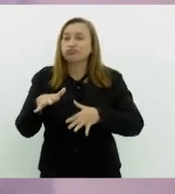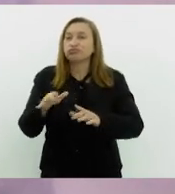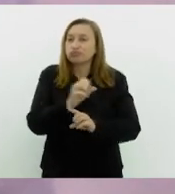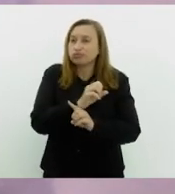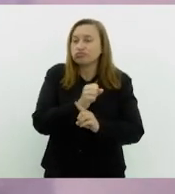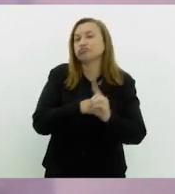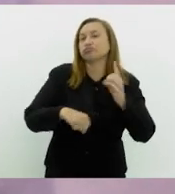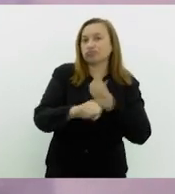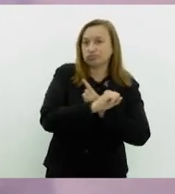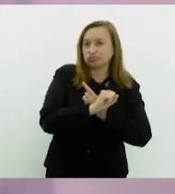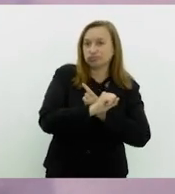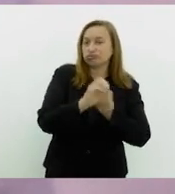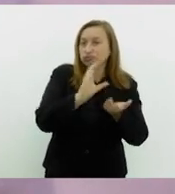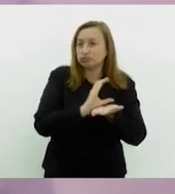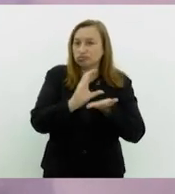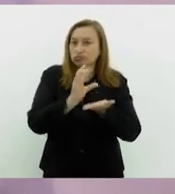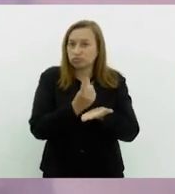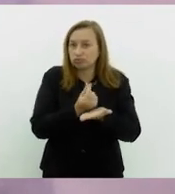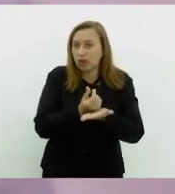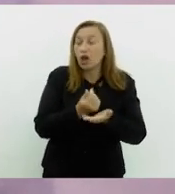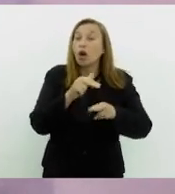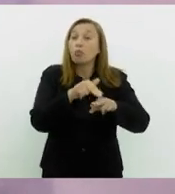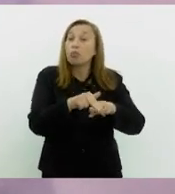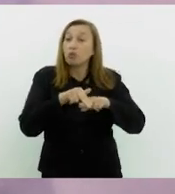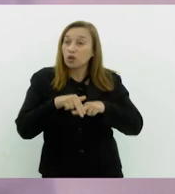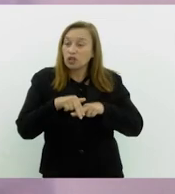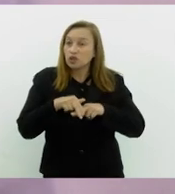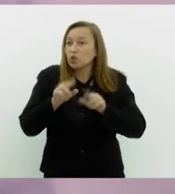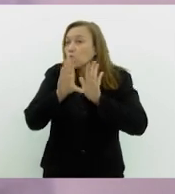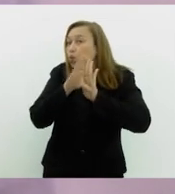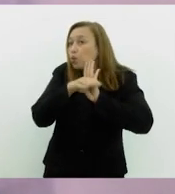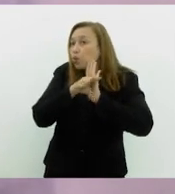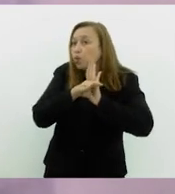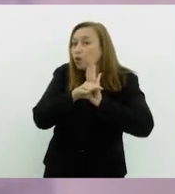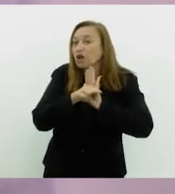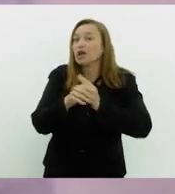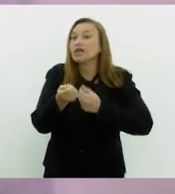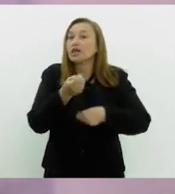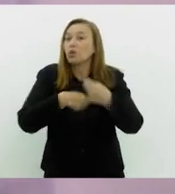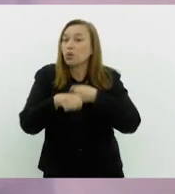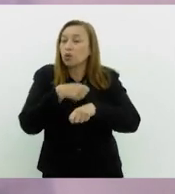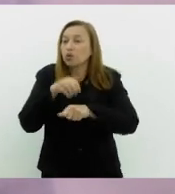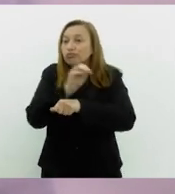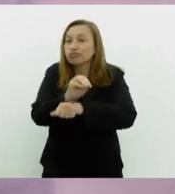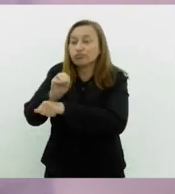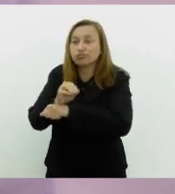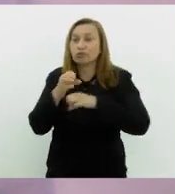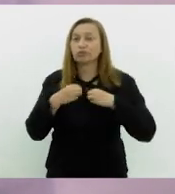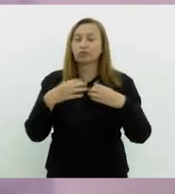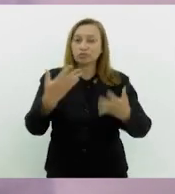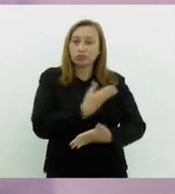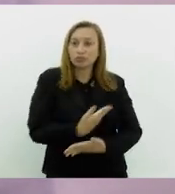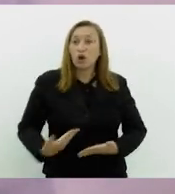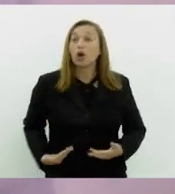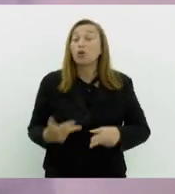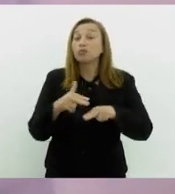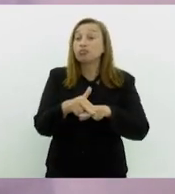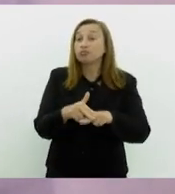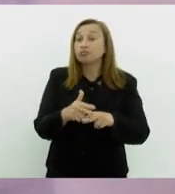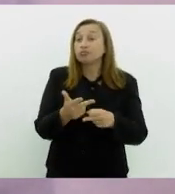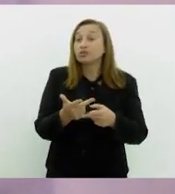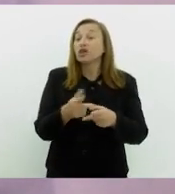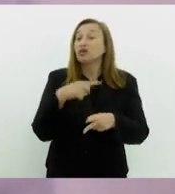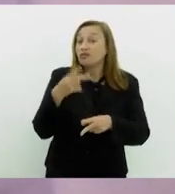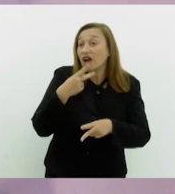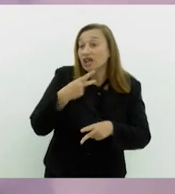Então, por isso que a gente não abriu mão de colocar o conceito de economia do cuidado para essa audiência pública, justamente porque estamos